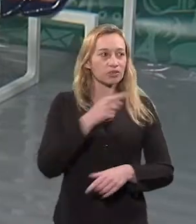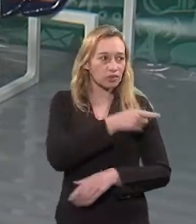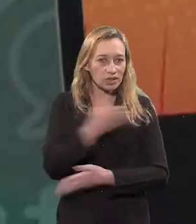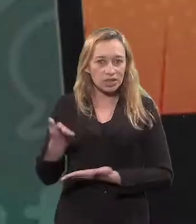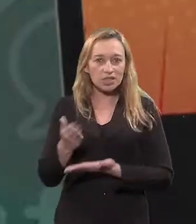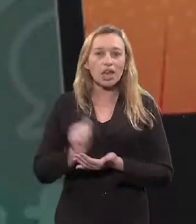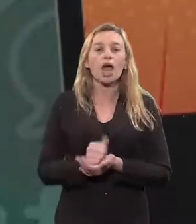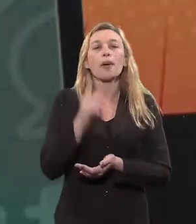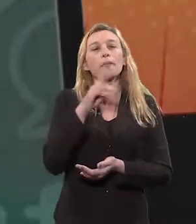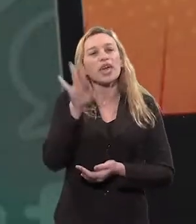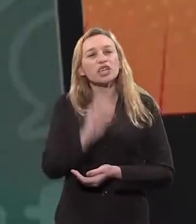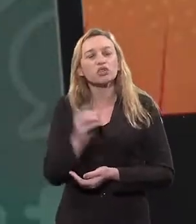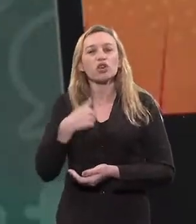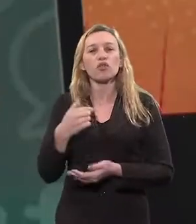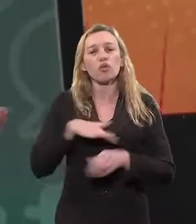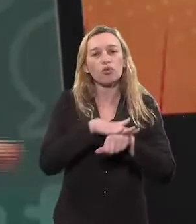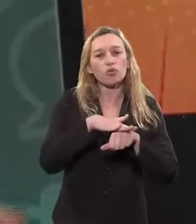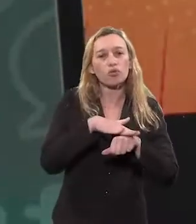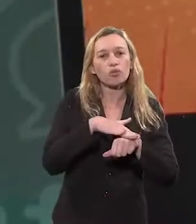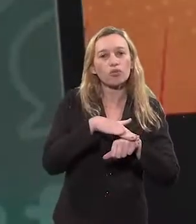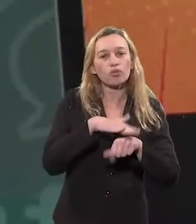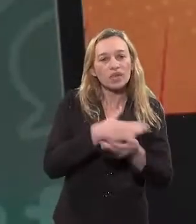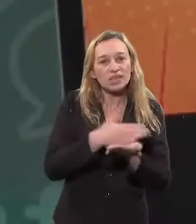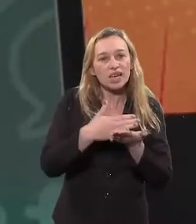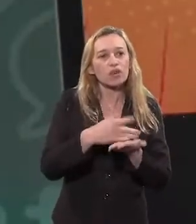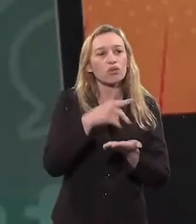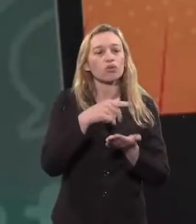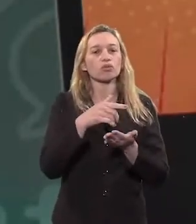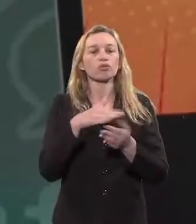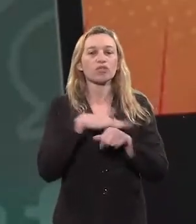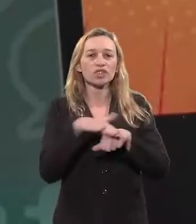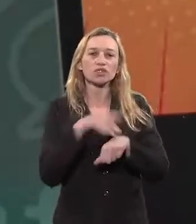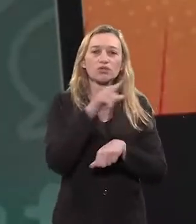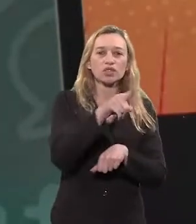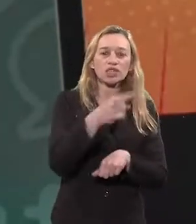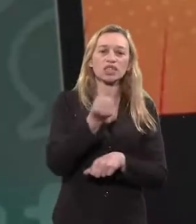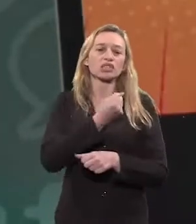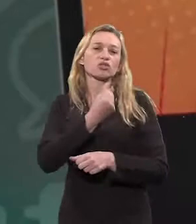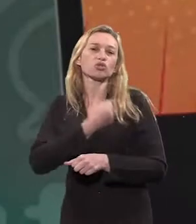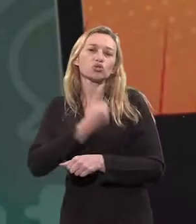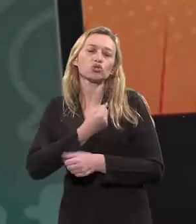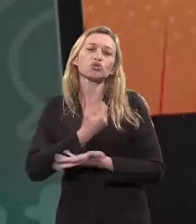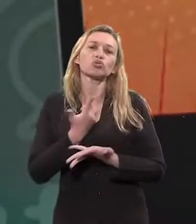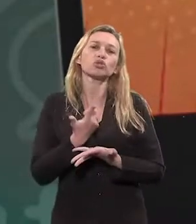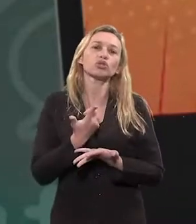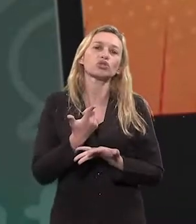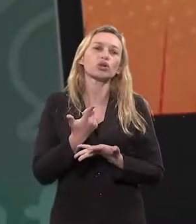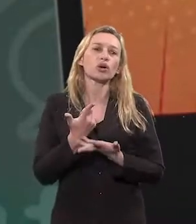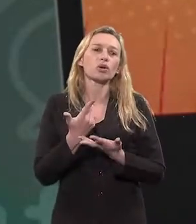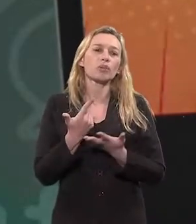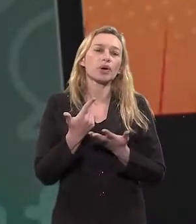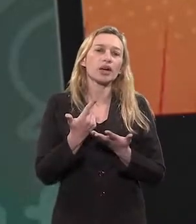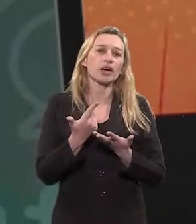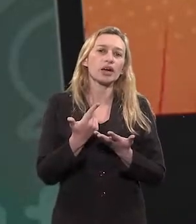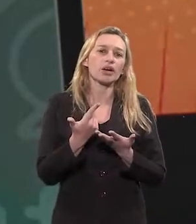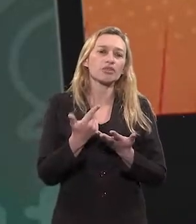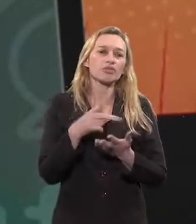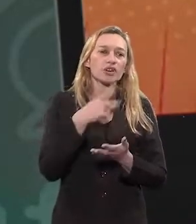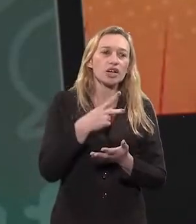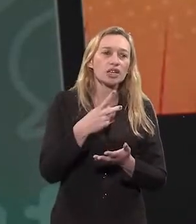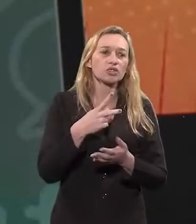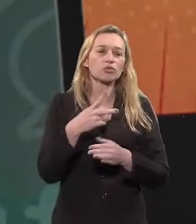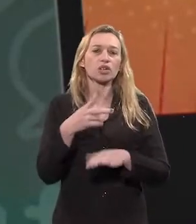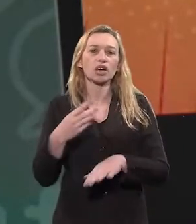Pedro, eu vou começar conversando um pouquinho com você, porque essa questão dos dados, né, para identificação